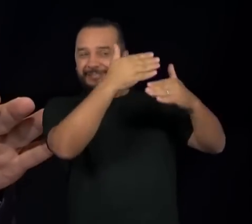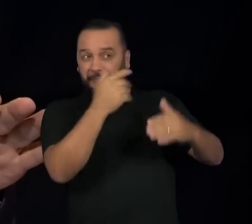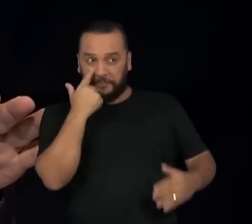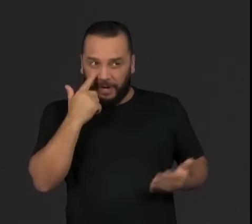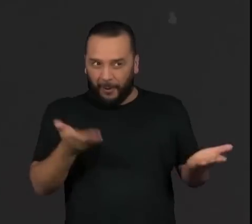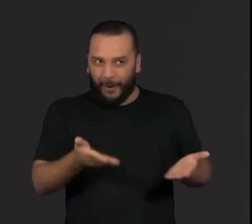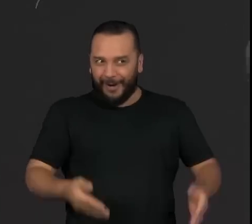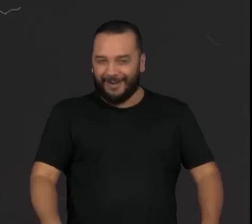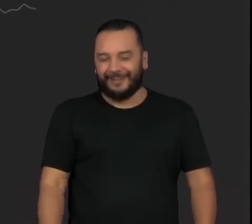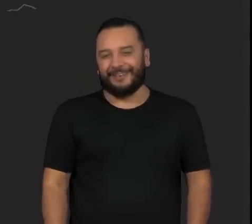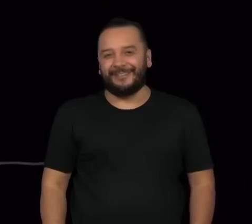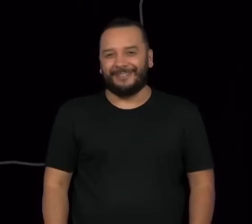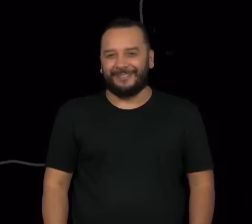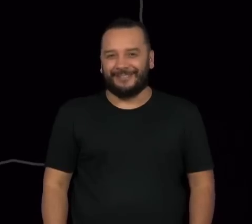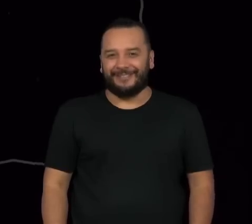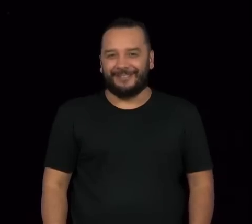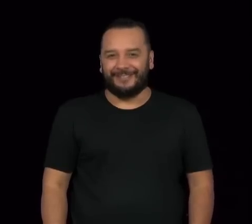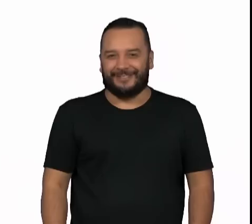ver agora.